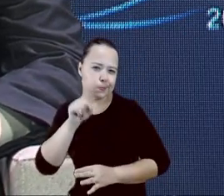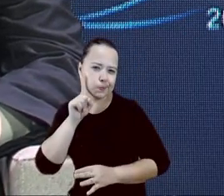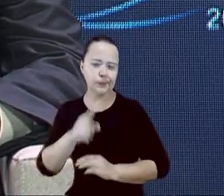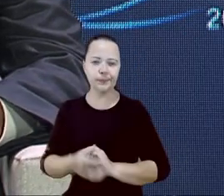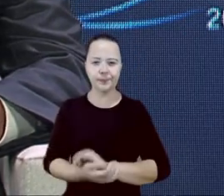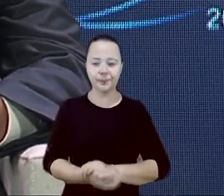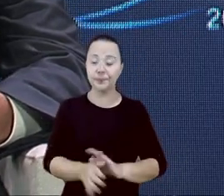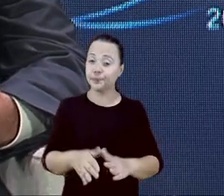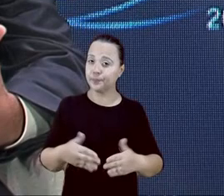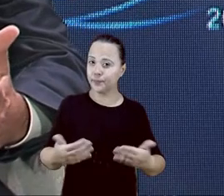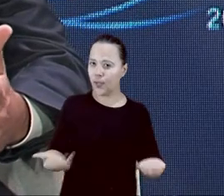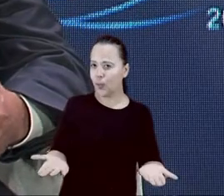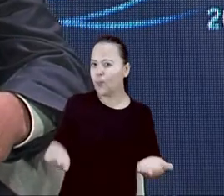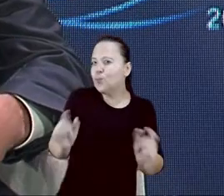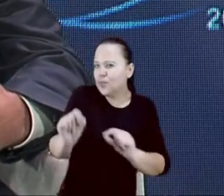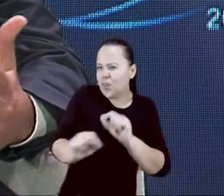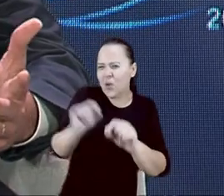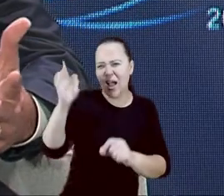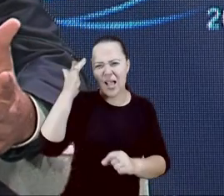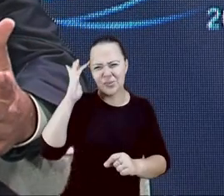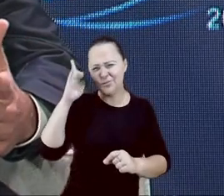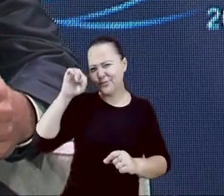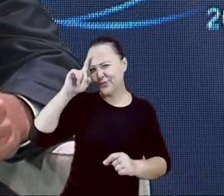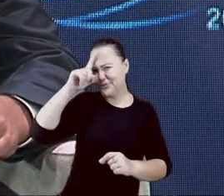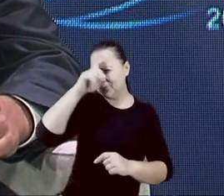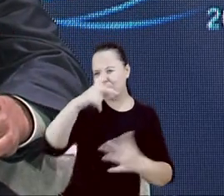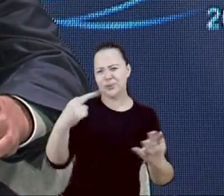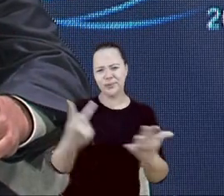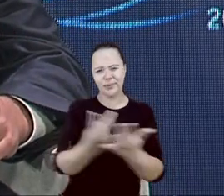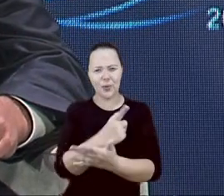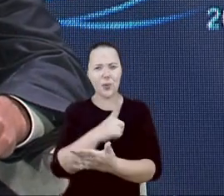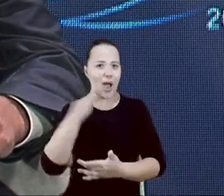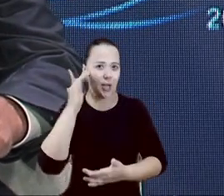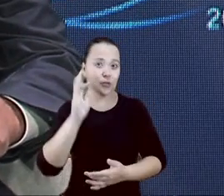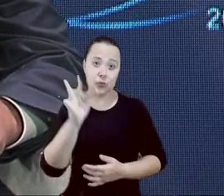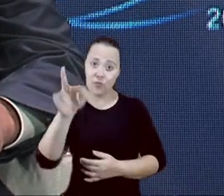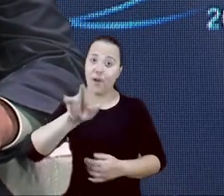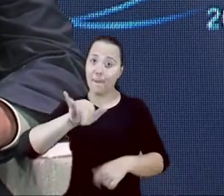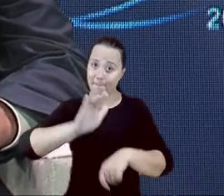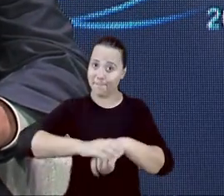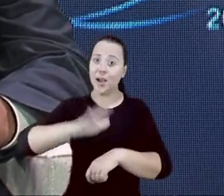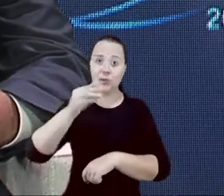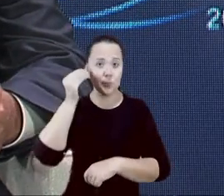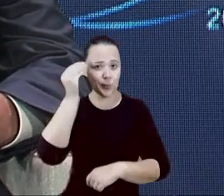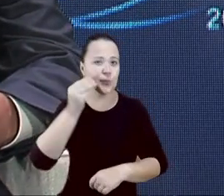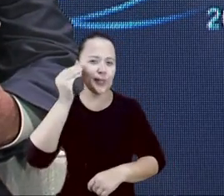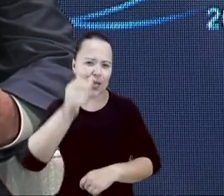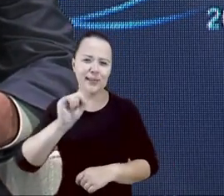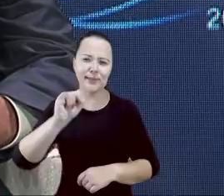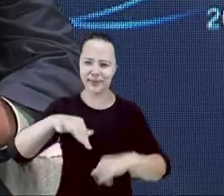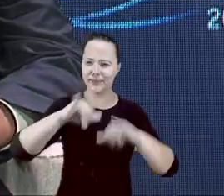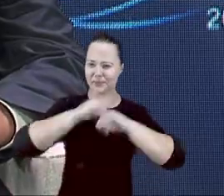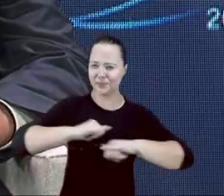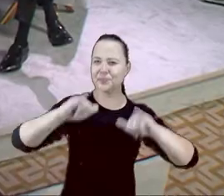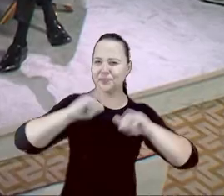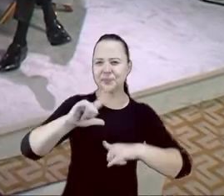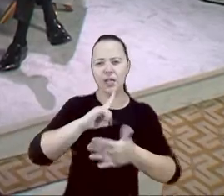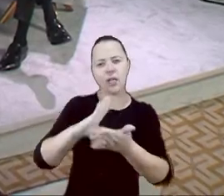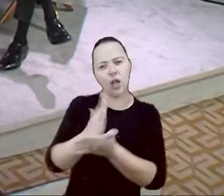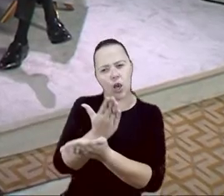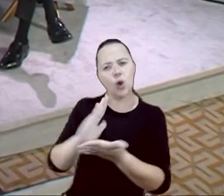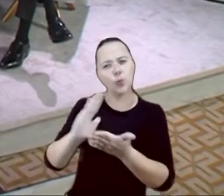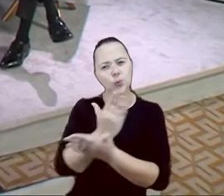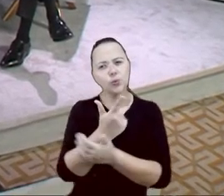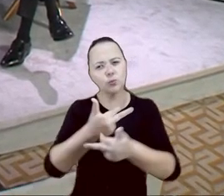a gente acha pouco provável eu acho pouco provável que tenha muito mais abertura pela frente é assim a gente tem alguns tem alguns pontos aqui que